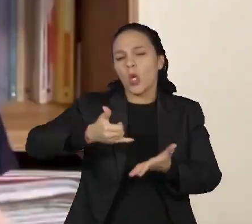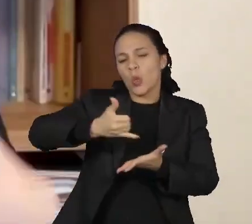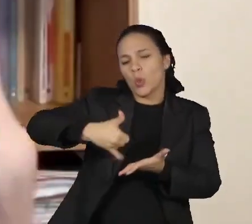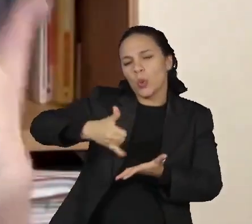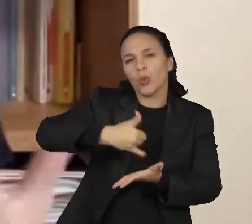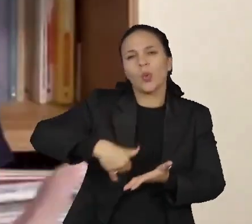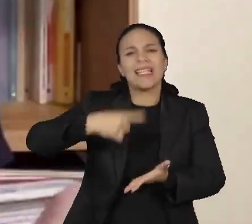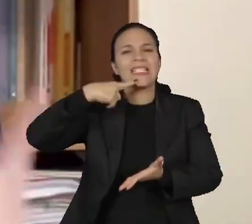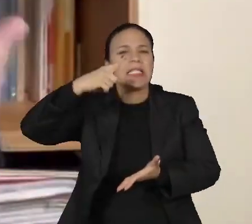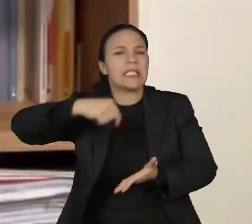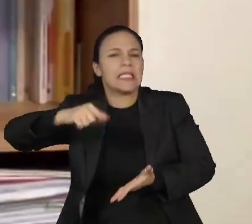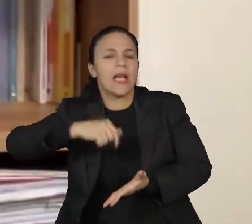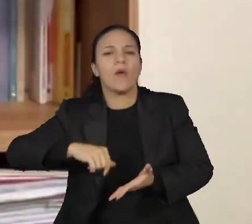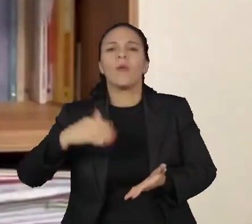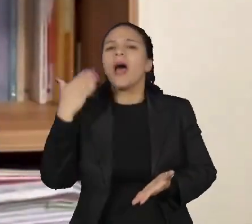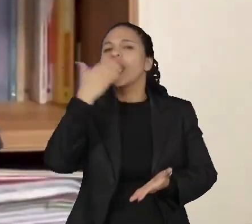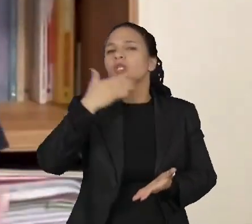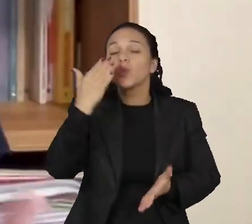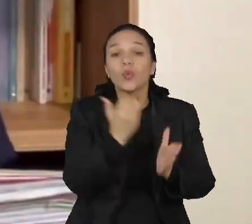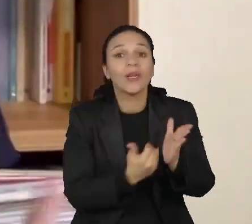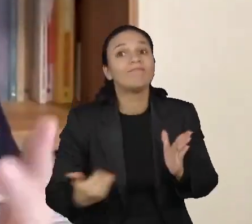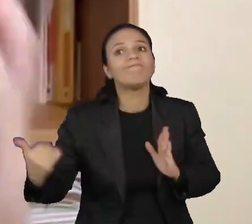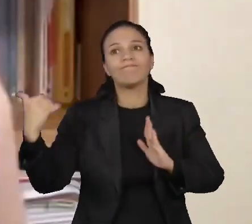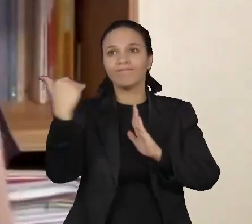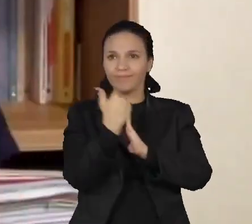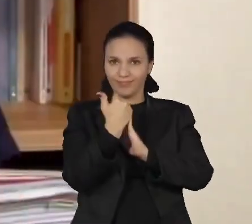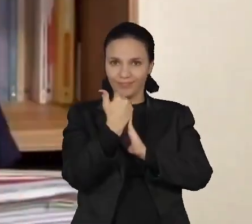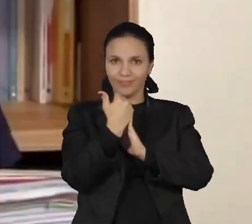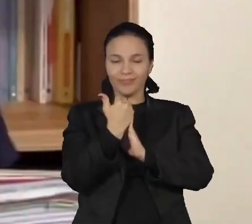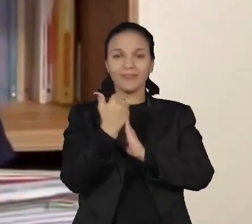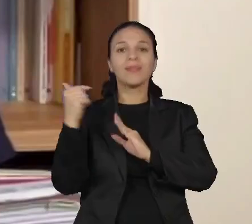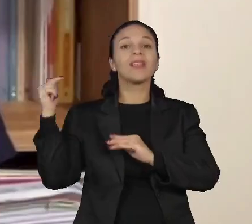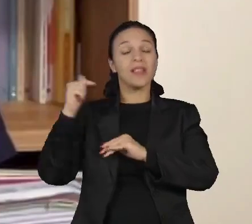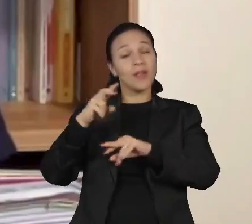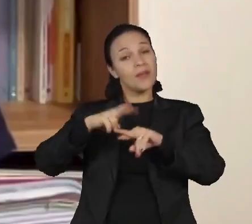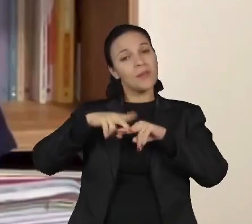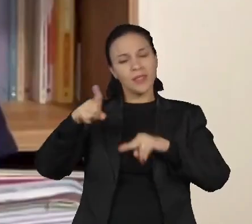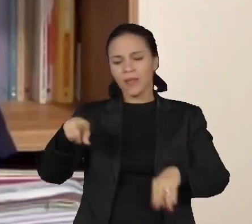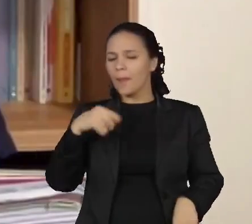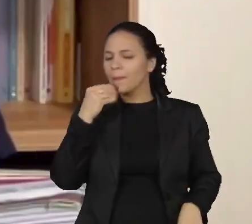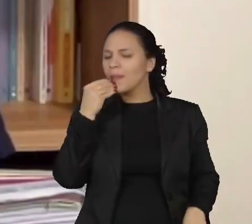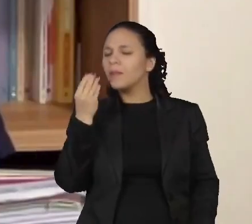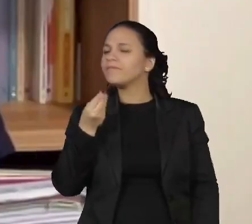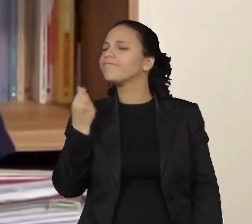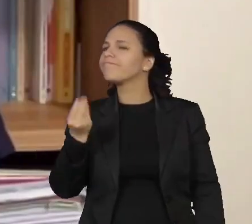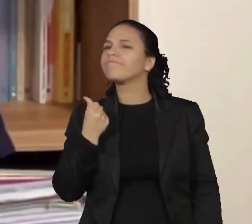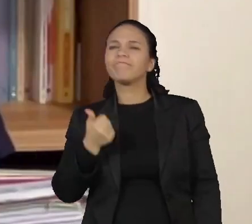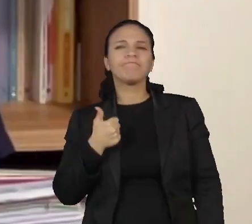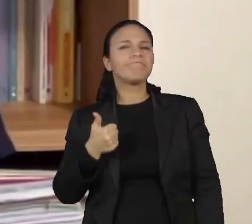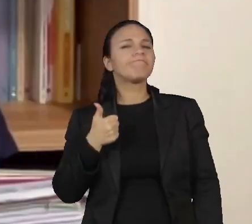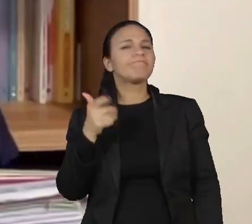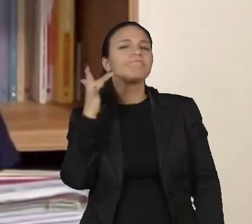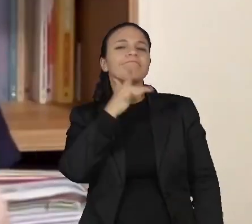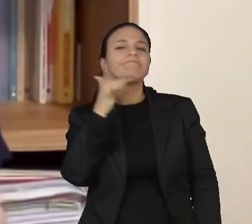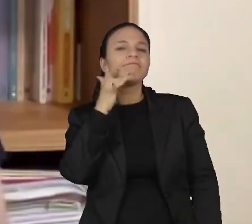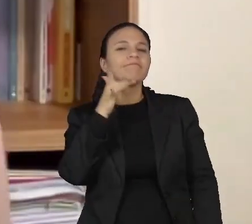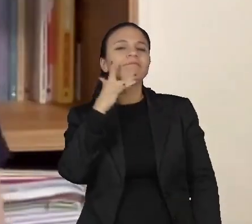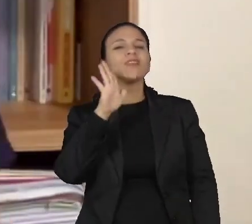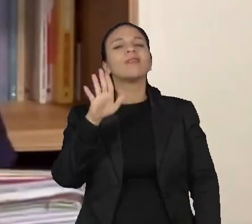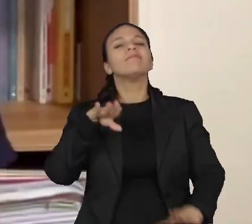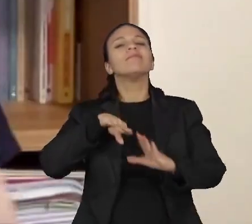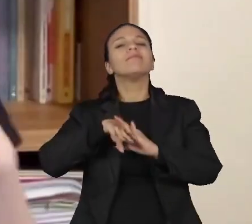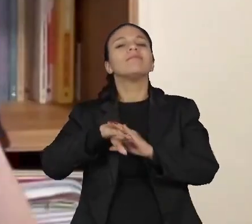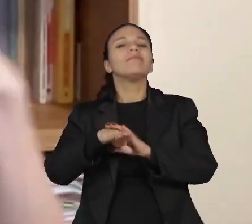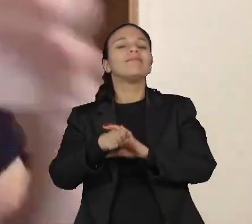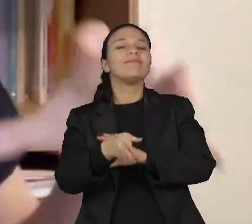de sal, de açúcar muito grande, e isso faz com que o nosso paladar ele se acostume com